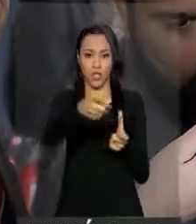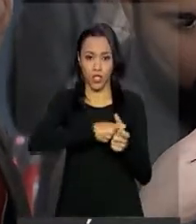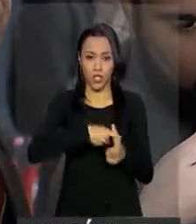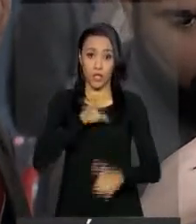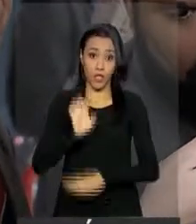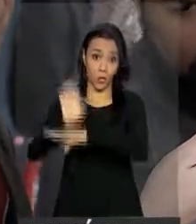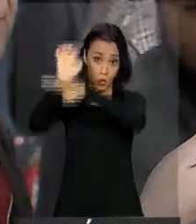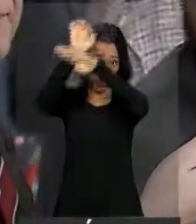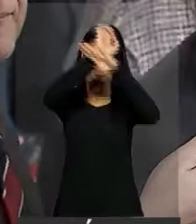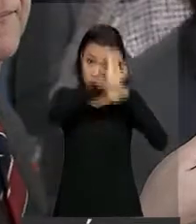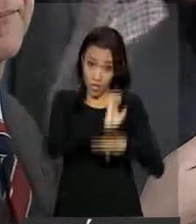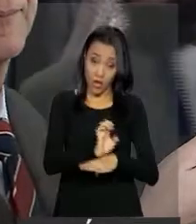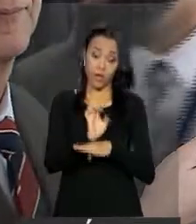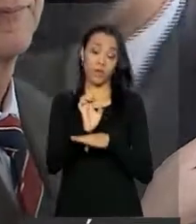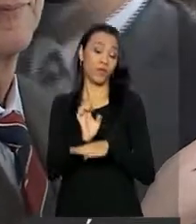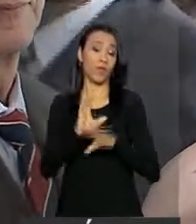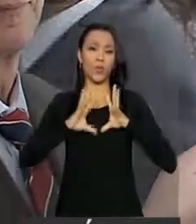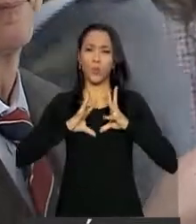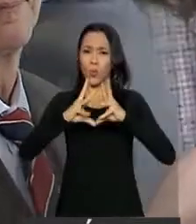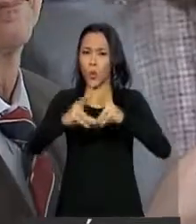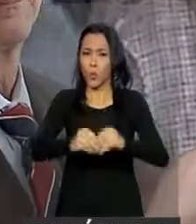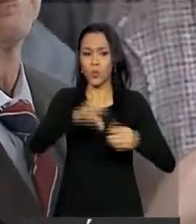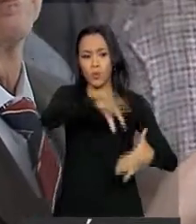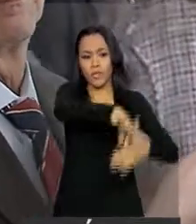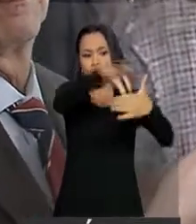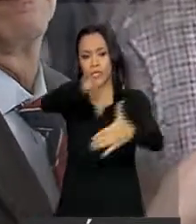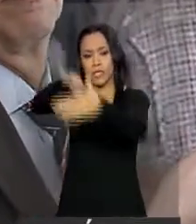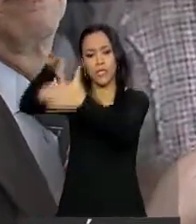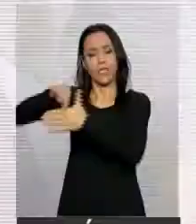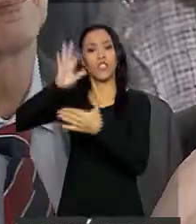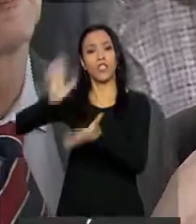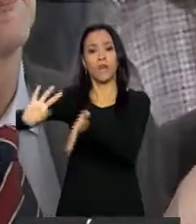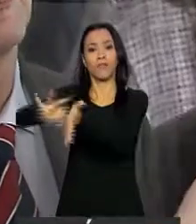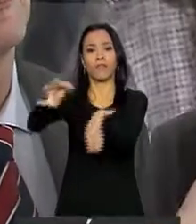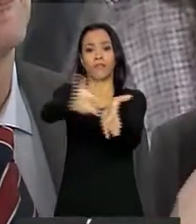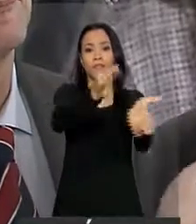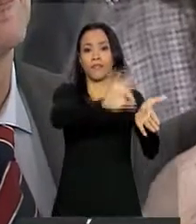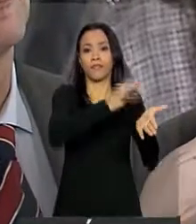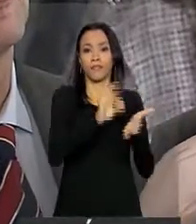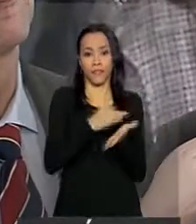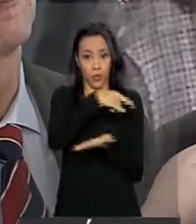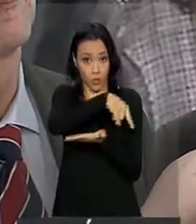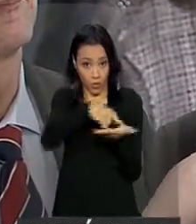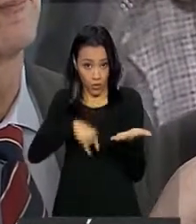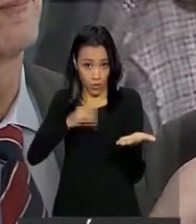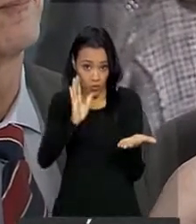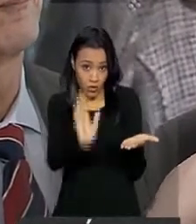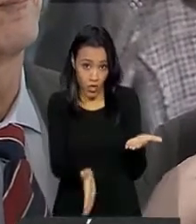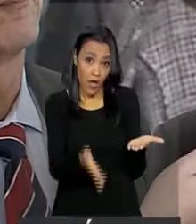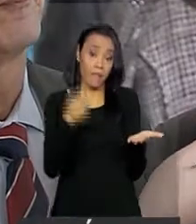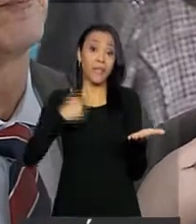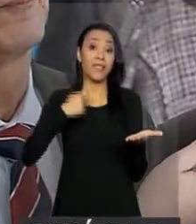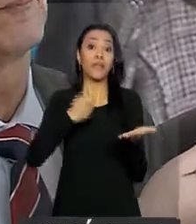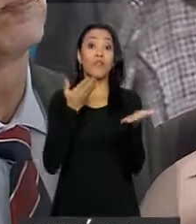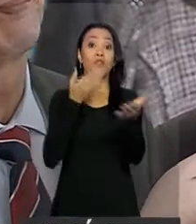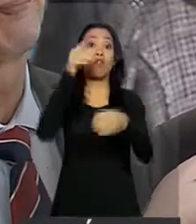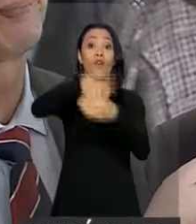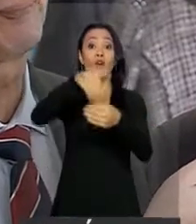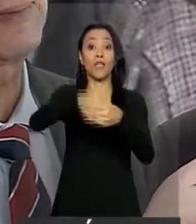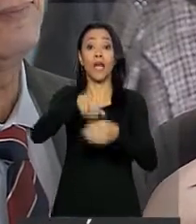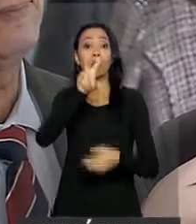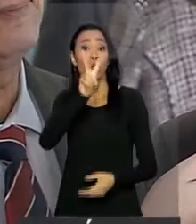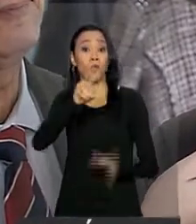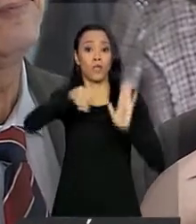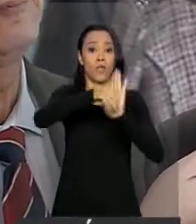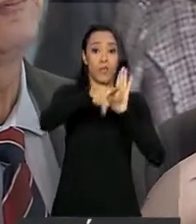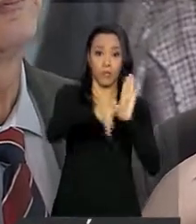e do Distrito Federal. Todos os líderes da base já assinaram o requerimento. Precisamos votar as duas medidas provisórias que trancam a